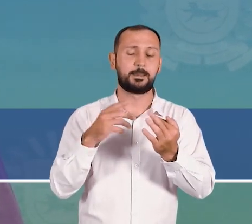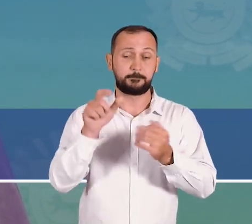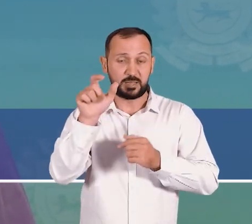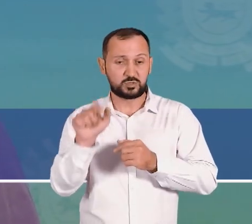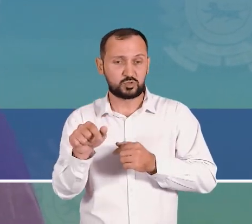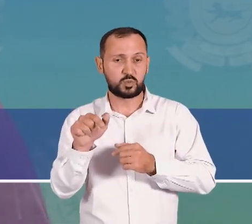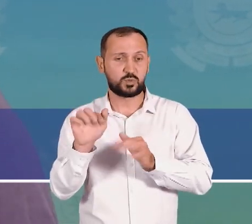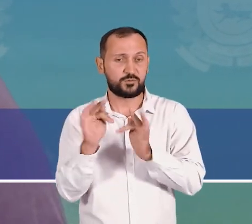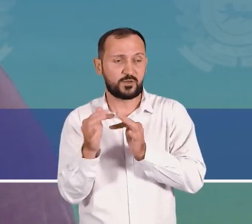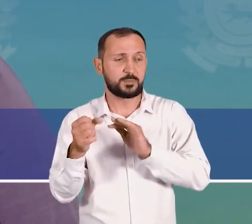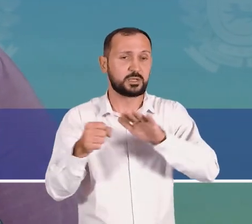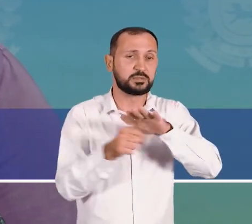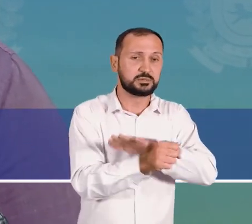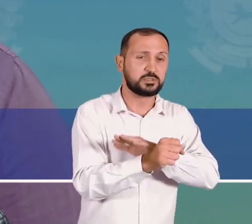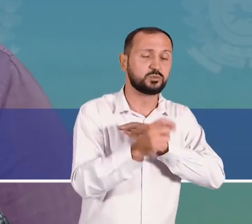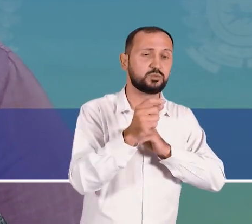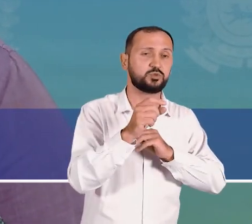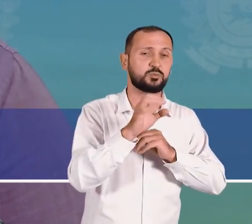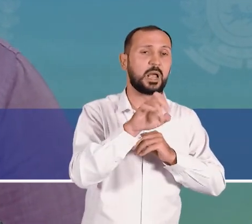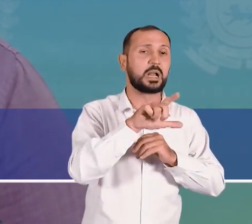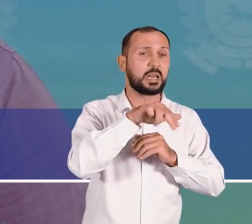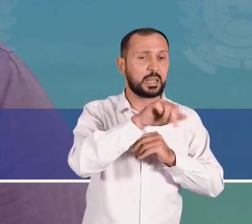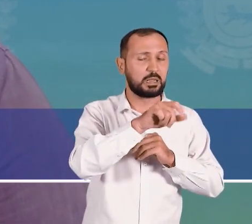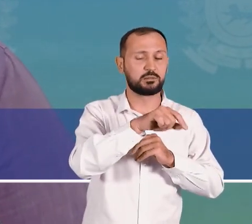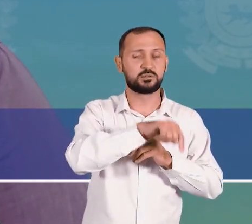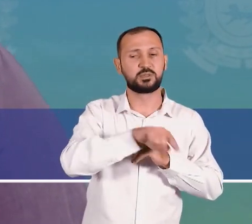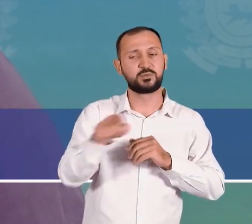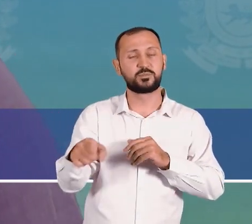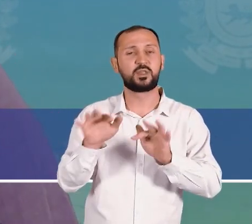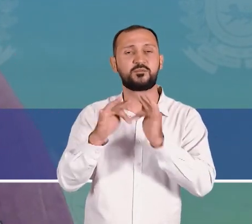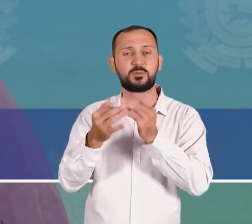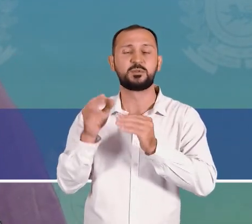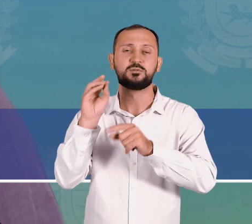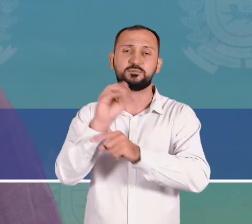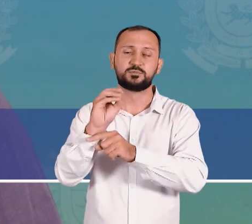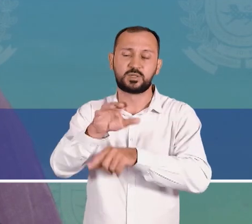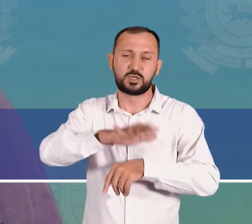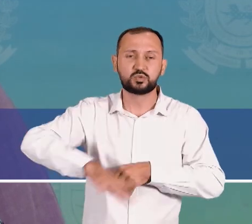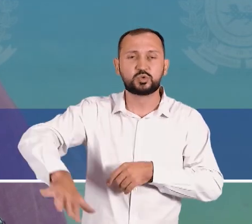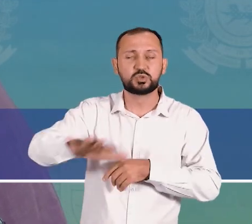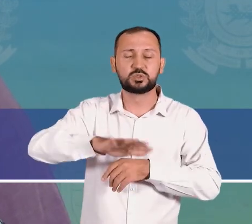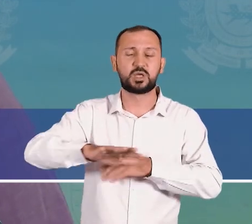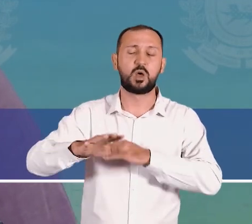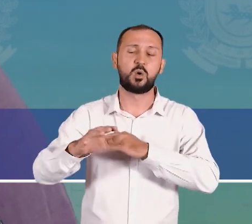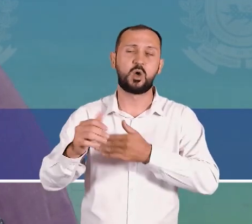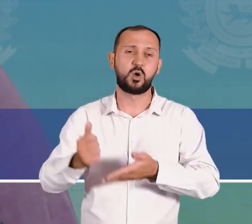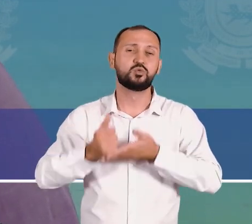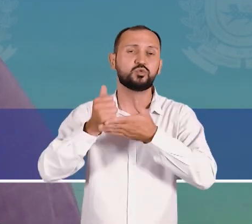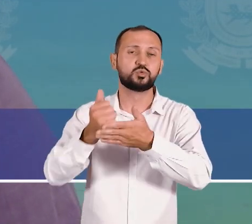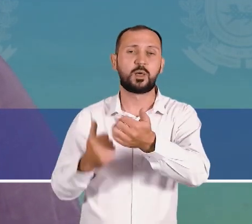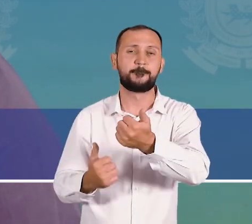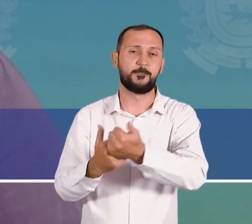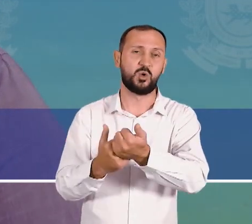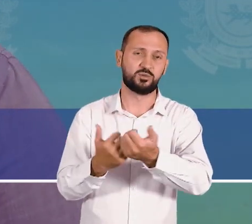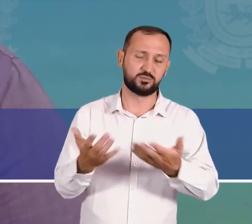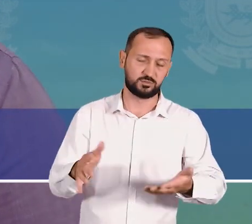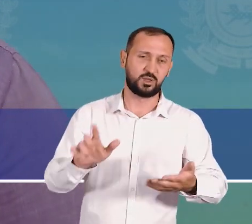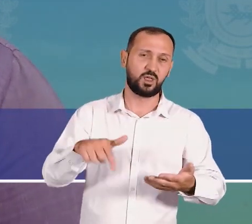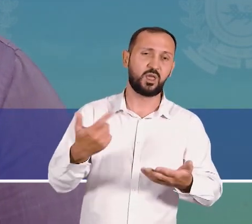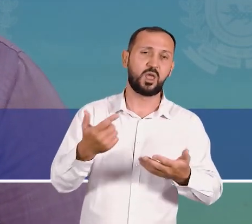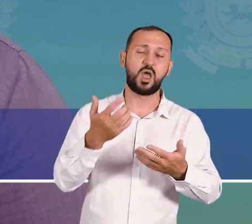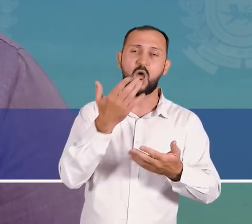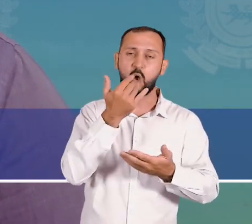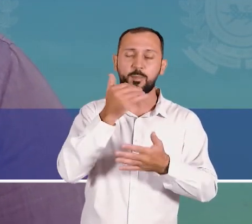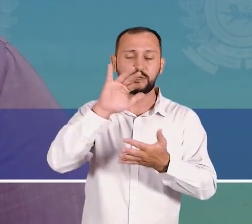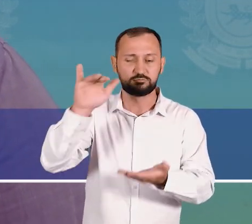com seus entes queridos numa clínica de recuperação e nós atendemos essas famílias, damos toda assistência social e uma dessas assistências